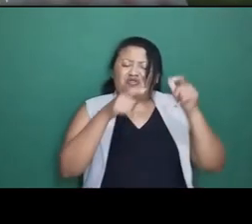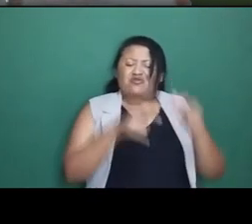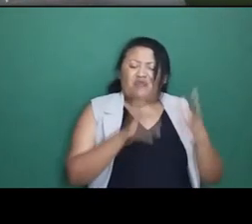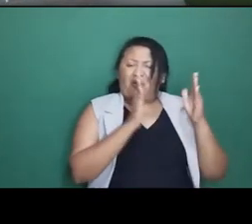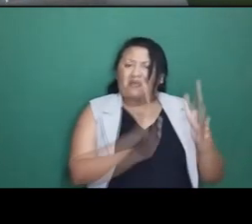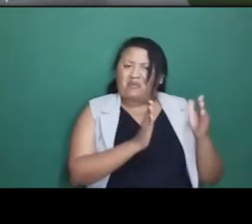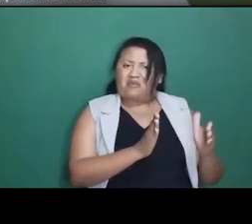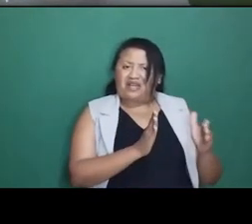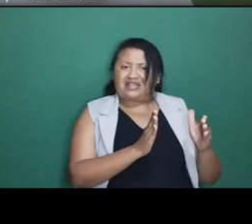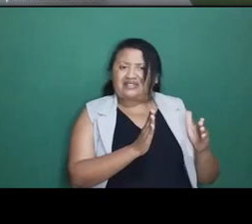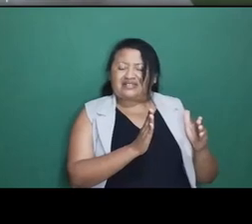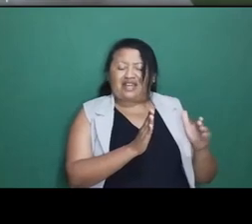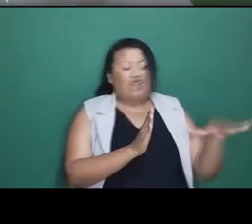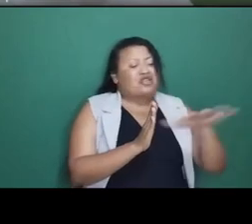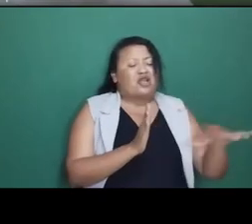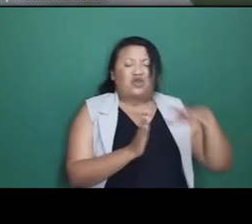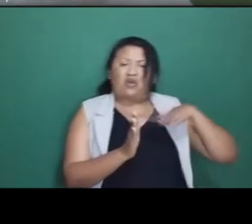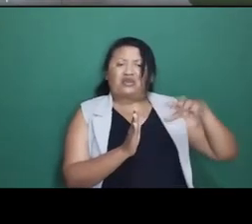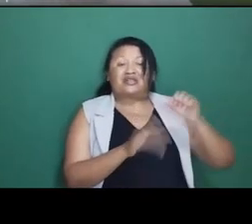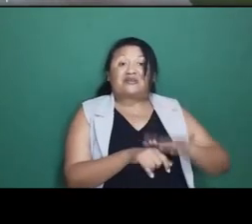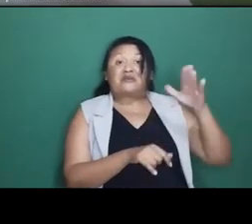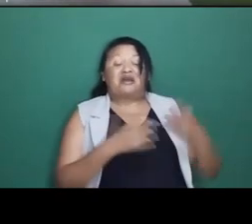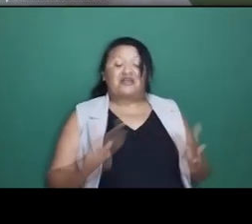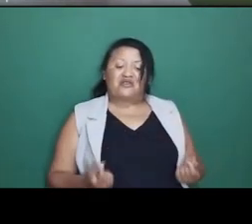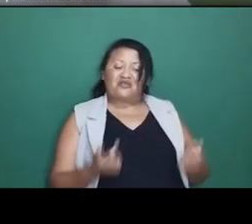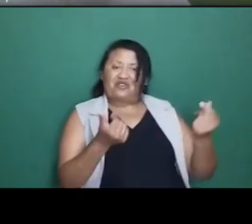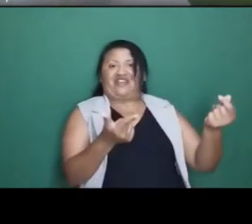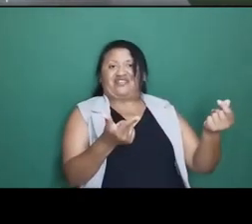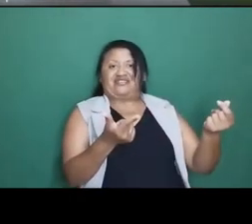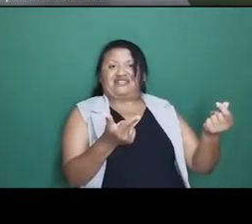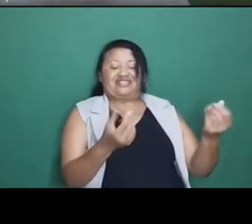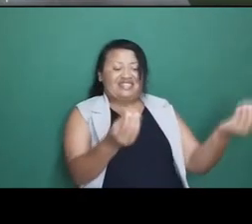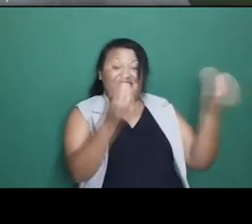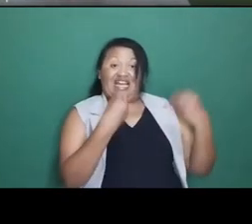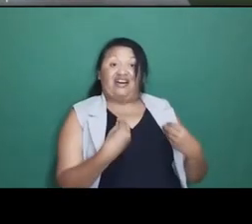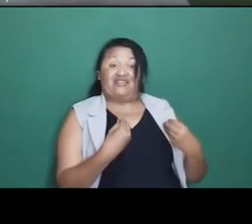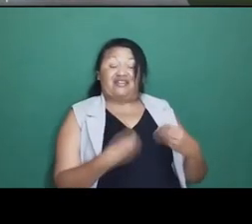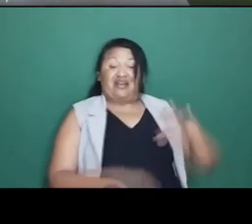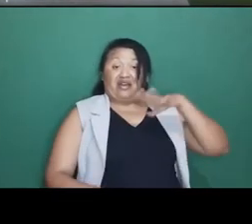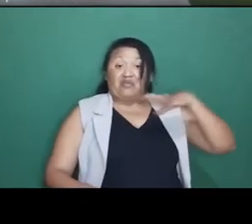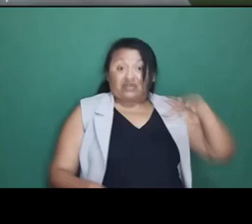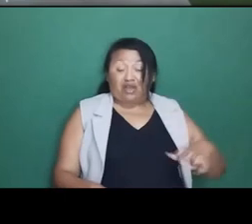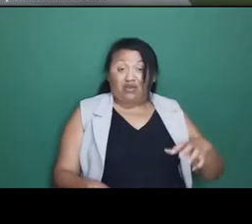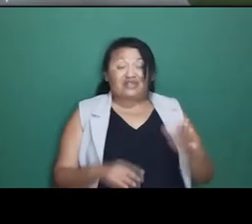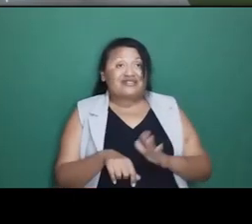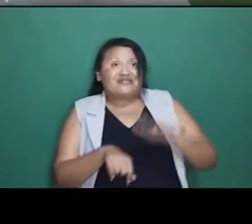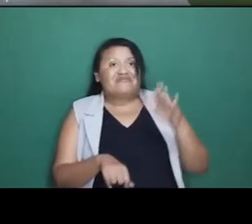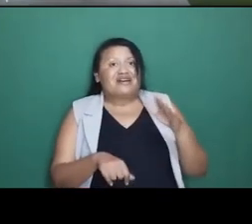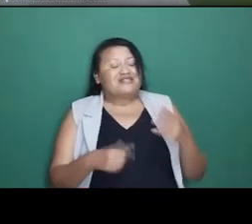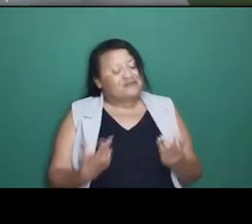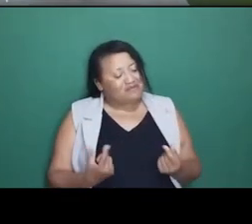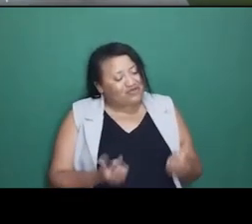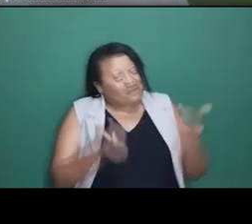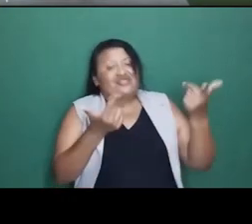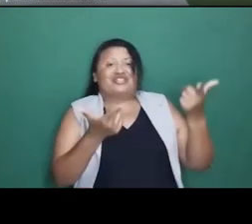nesse território português que mais lucrava que mais dava lucro a Portugal que mais produzia para